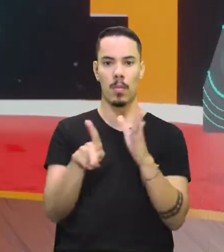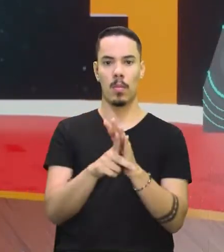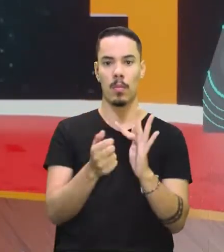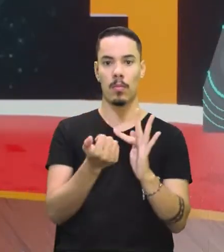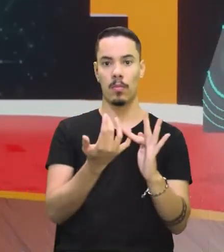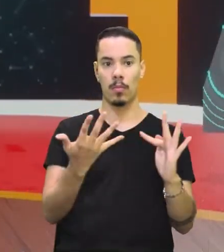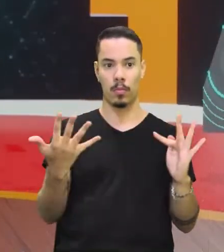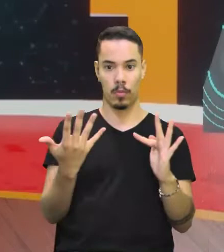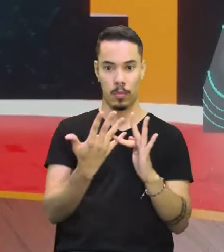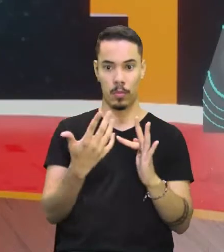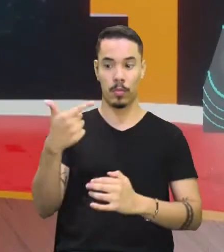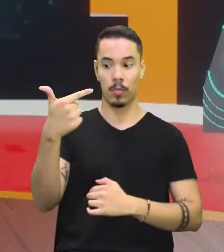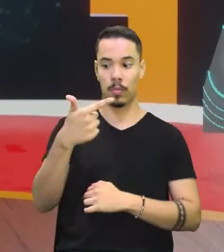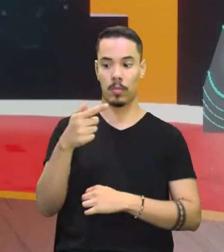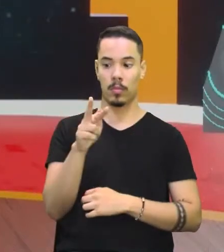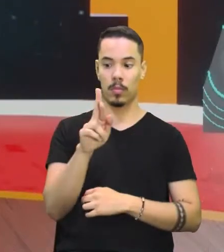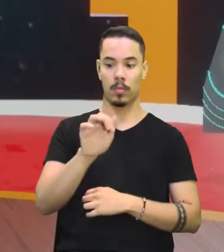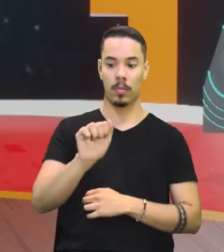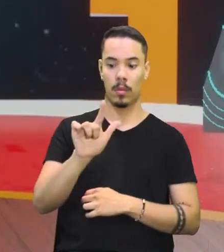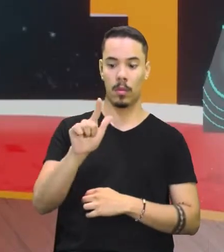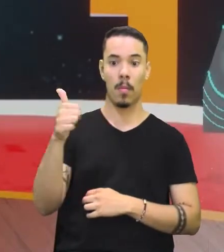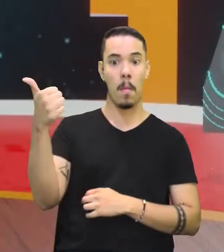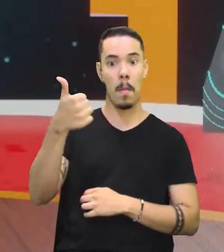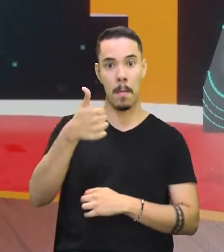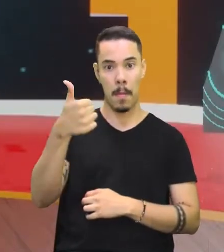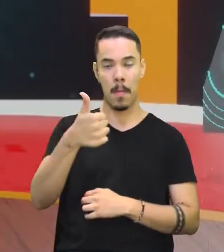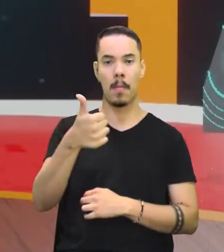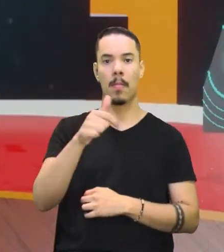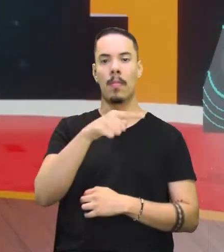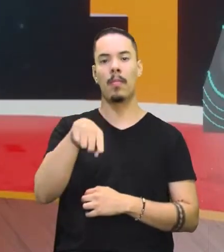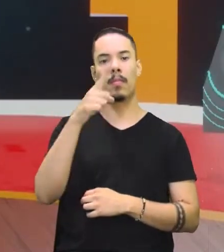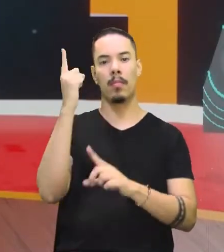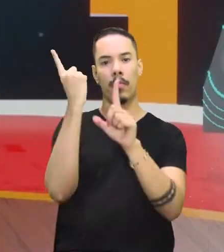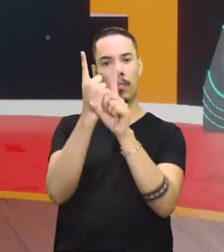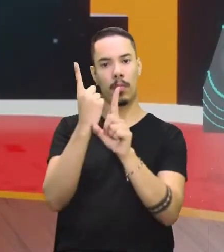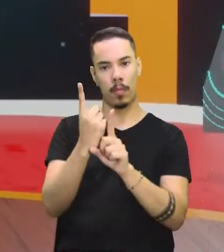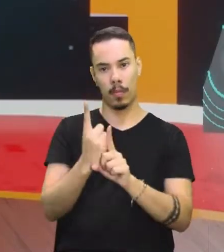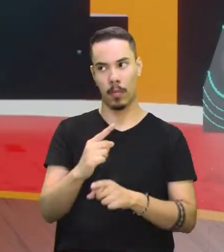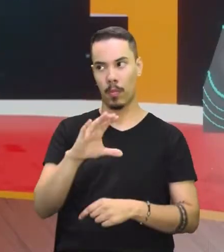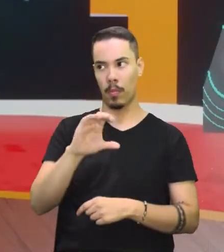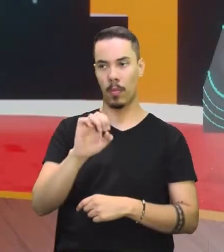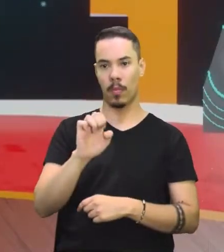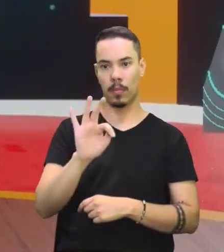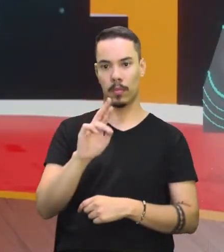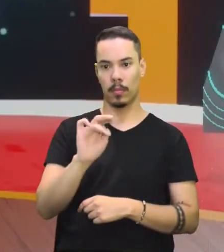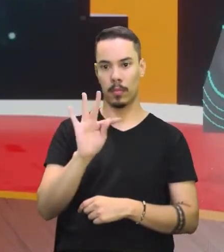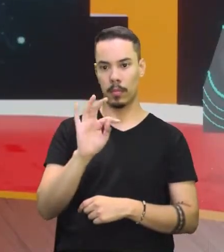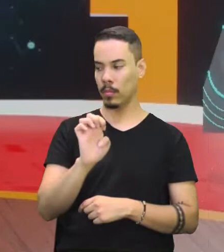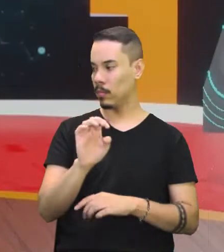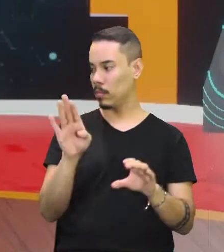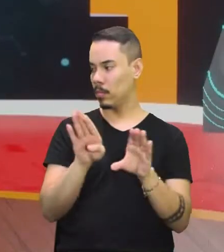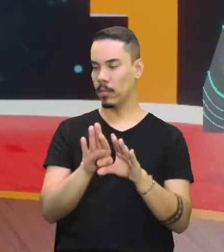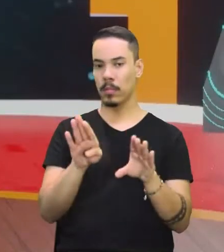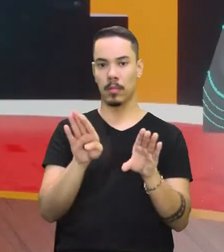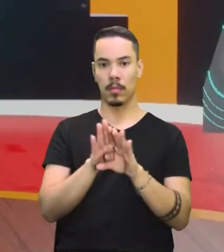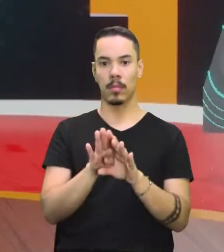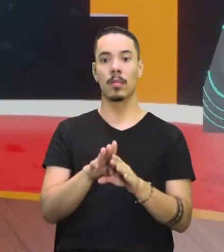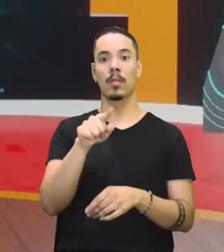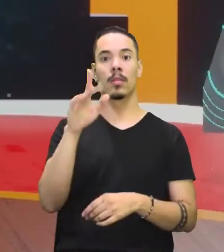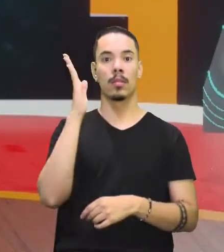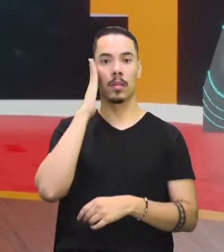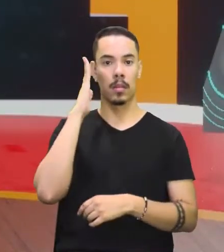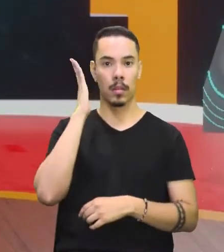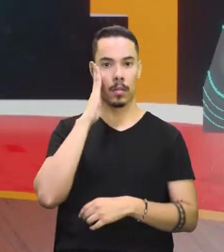a primeira parte, o primeiro passo é você identificar os coeficientes de A, os coeficientes de x ao